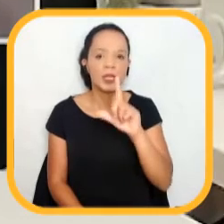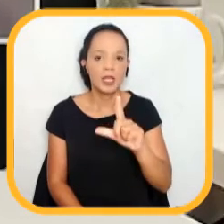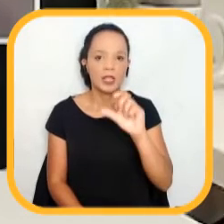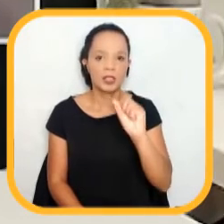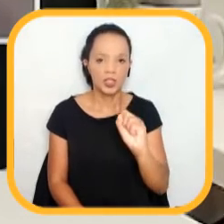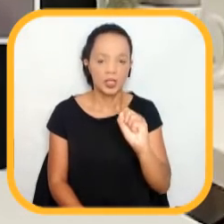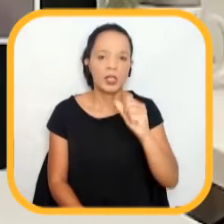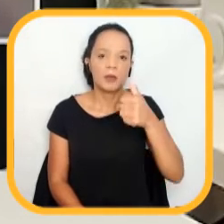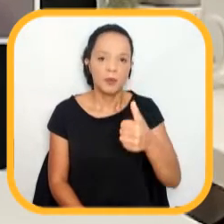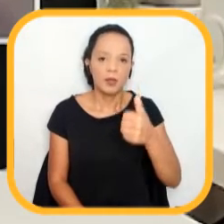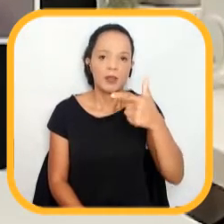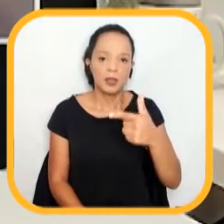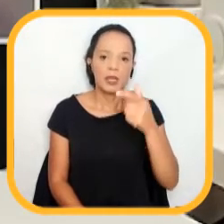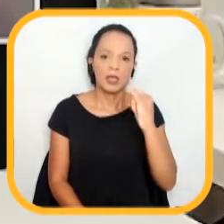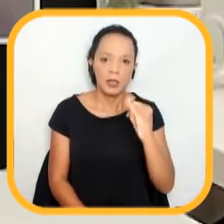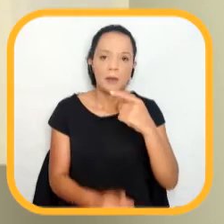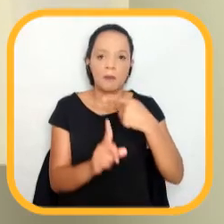sigla LGBTI+.